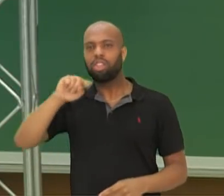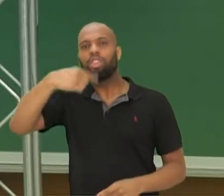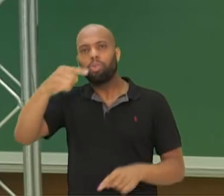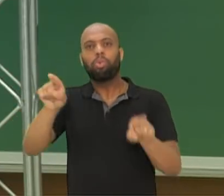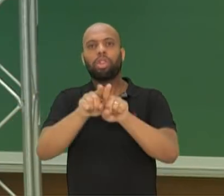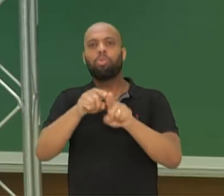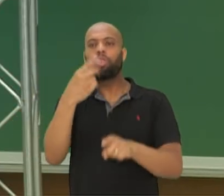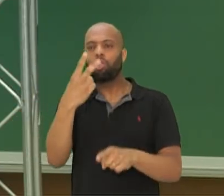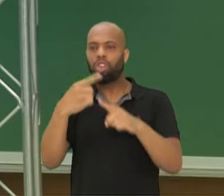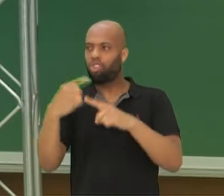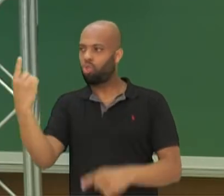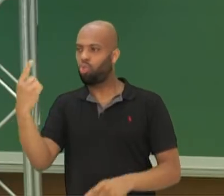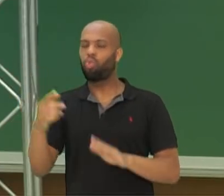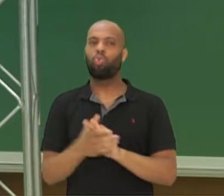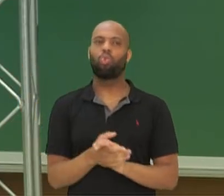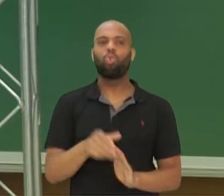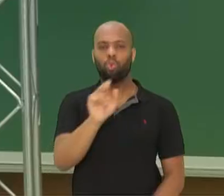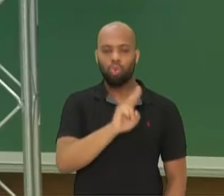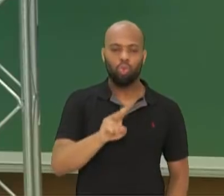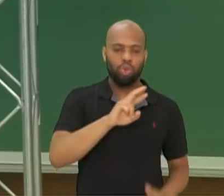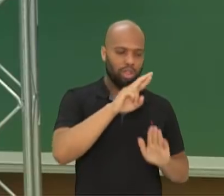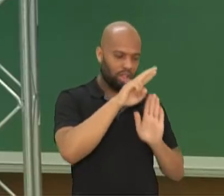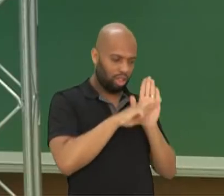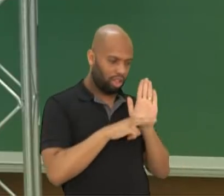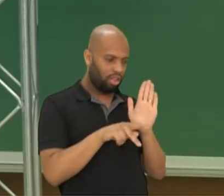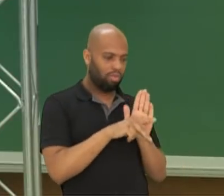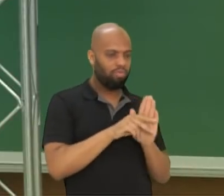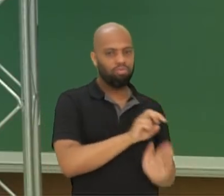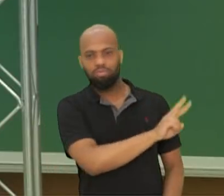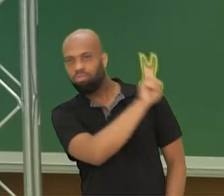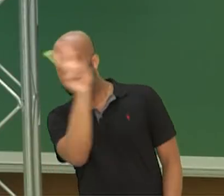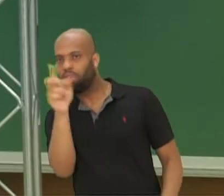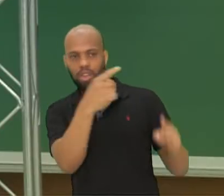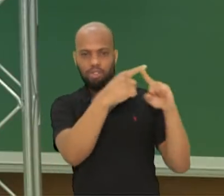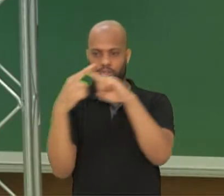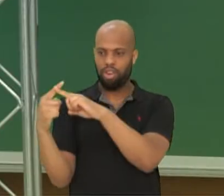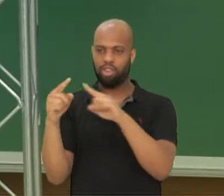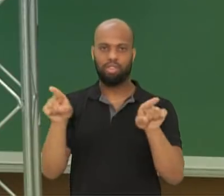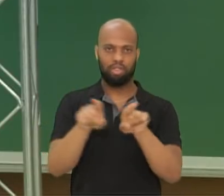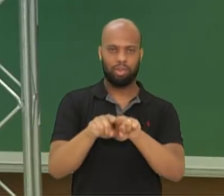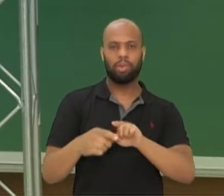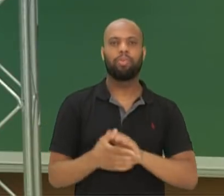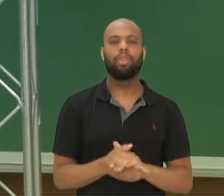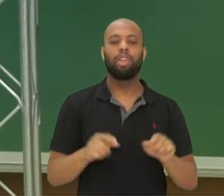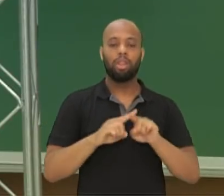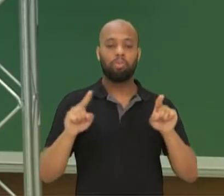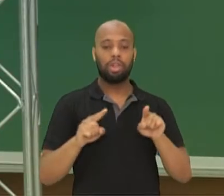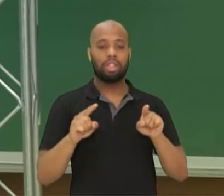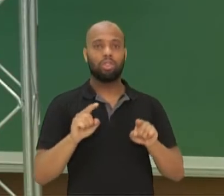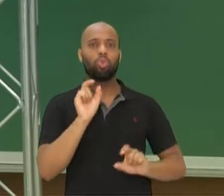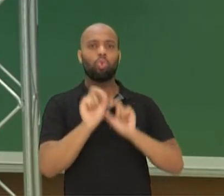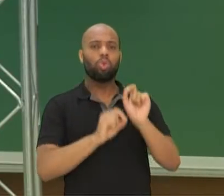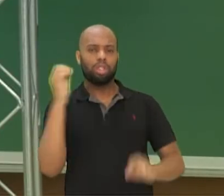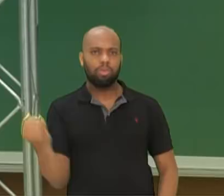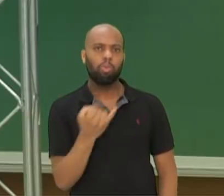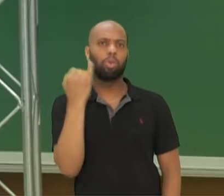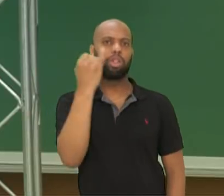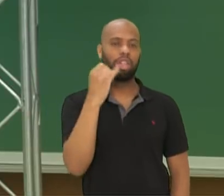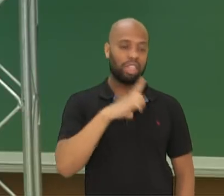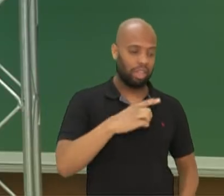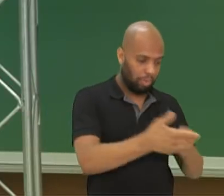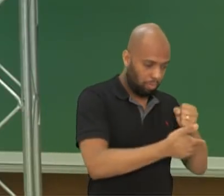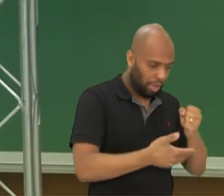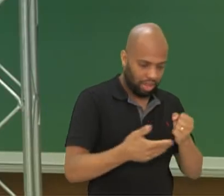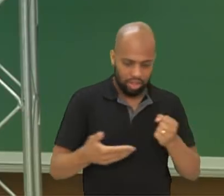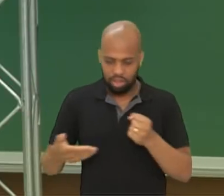2 vezes 1. Usar aqui a propriedade distributiva da multiplicação. Mas o que interessa é que as bases estão iguais e eu